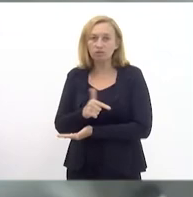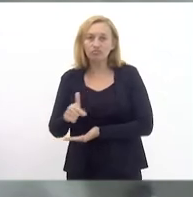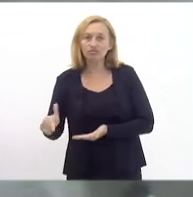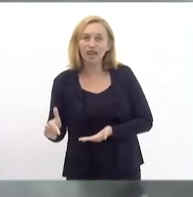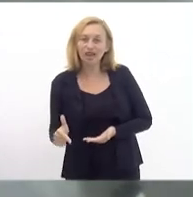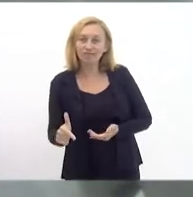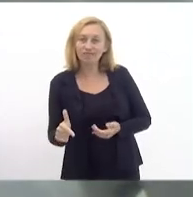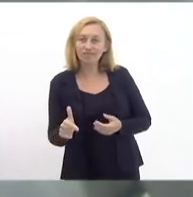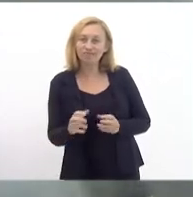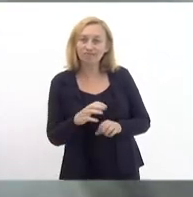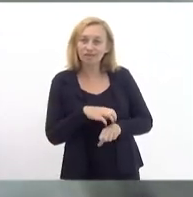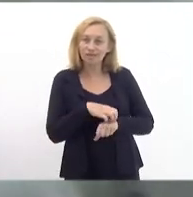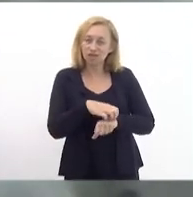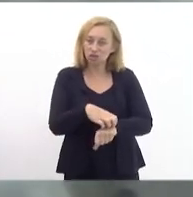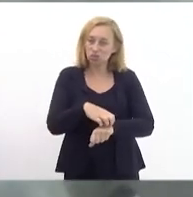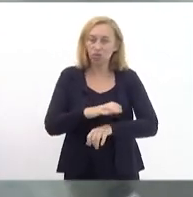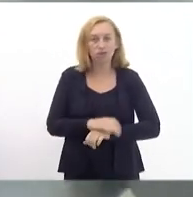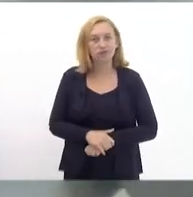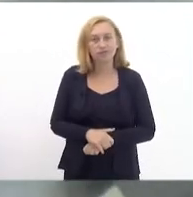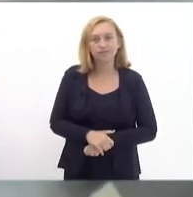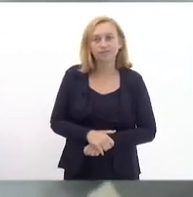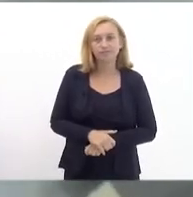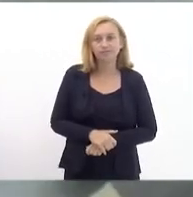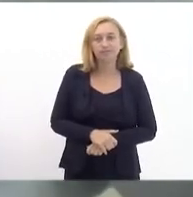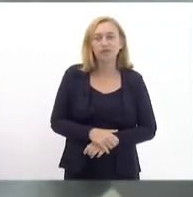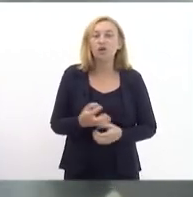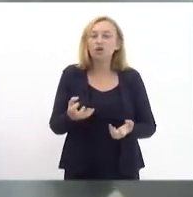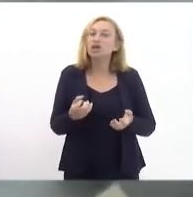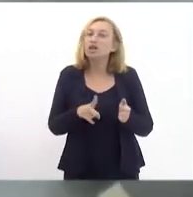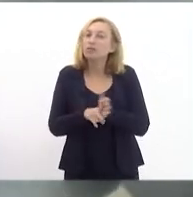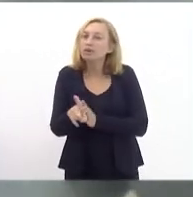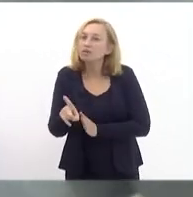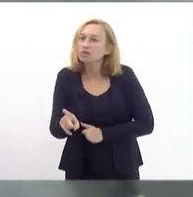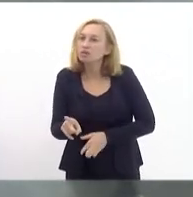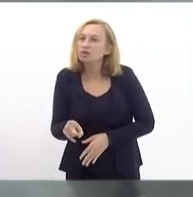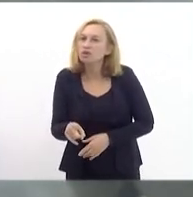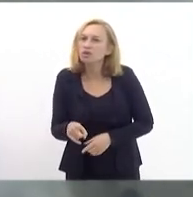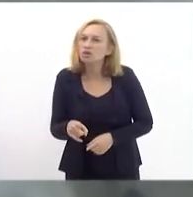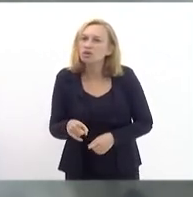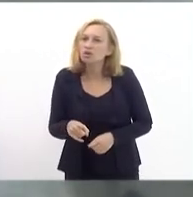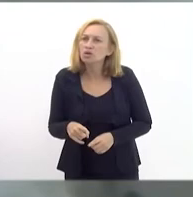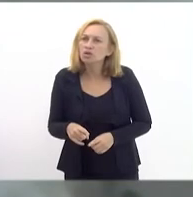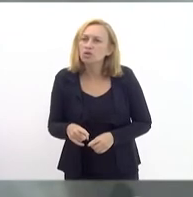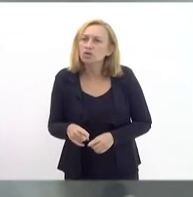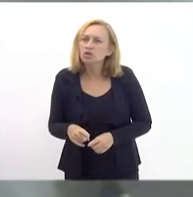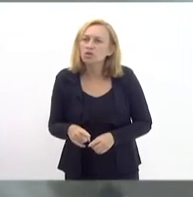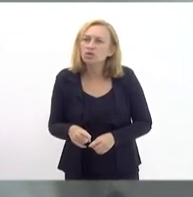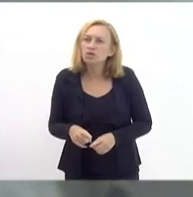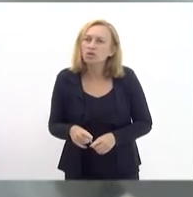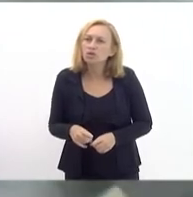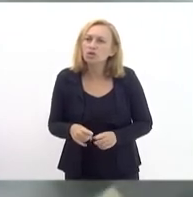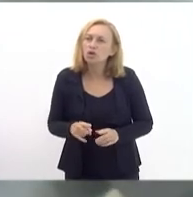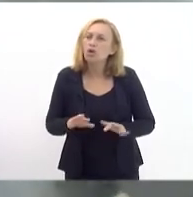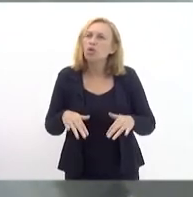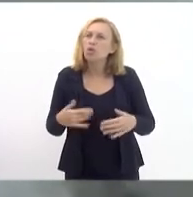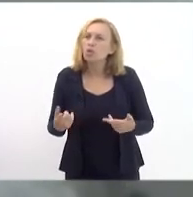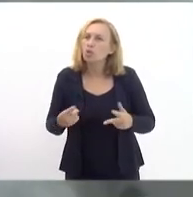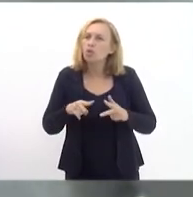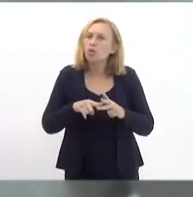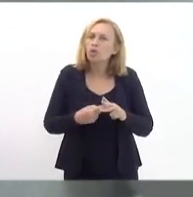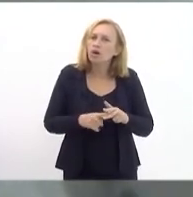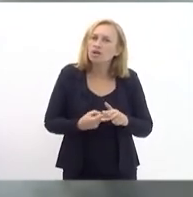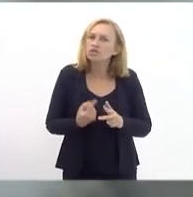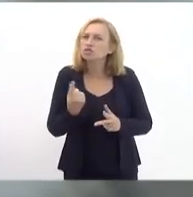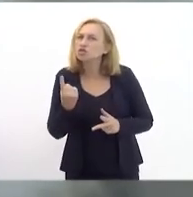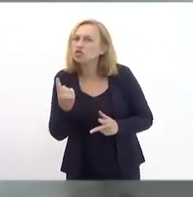privatização ensina a dar. Eu queria perguntar o seguinte, essa planilha de correção de valor